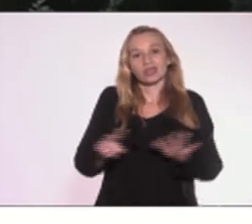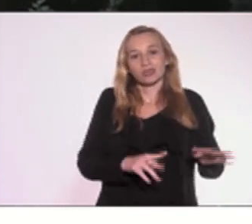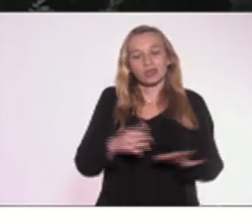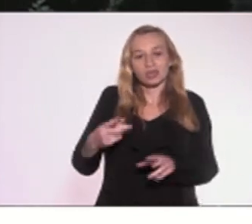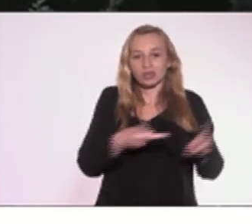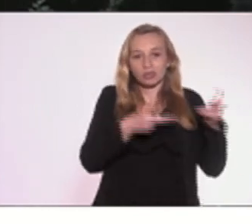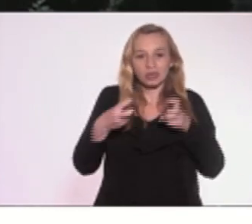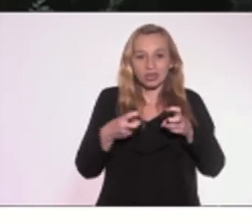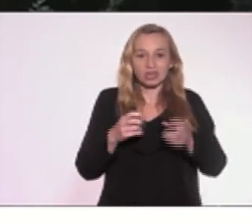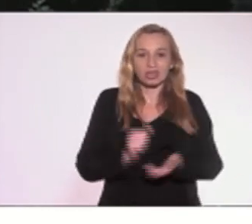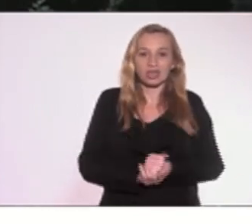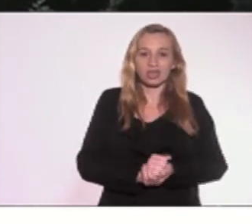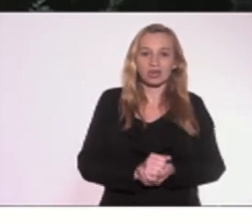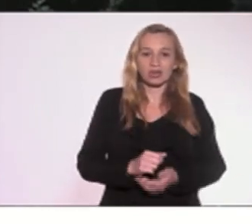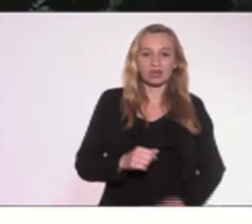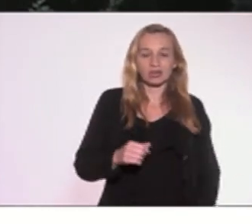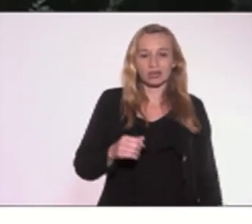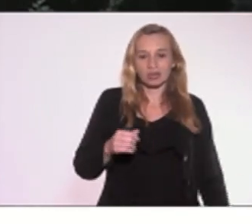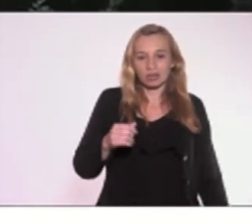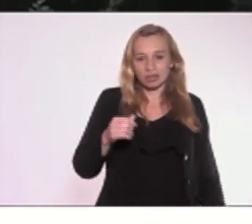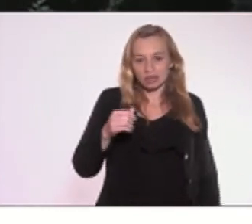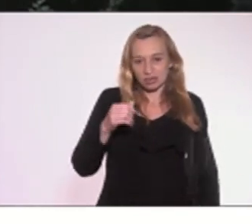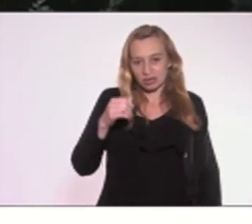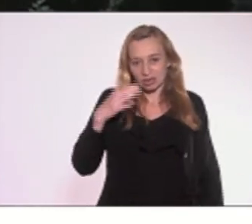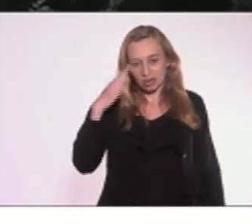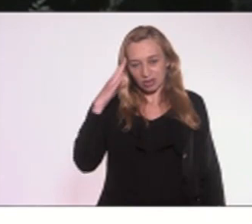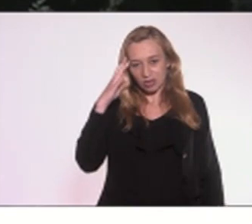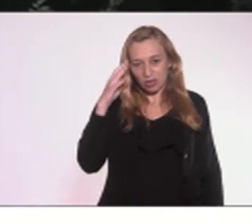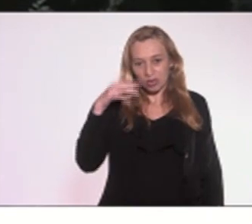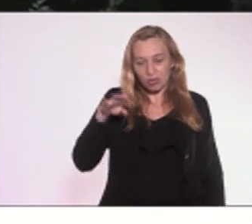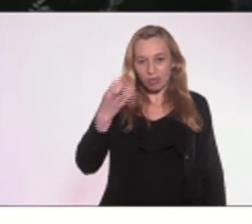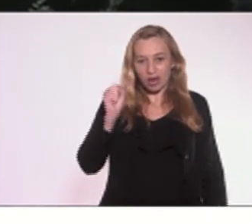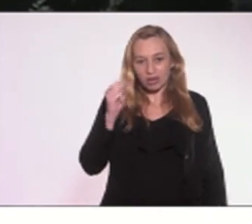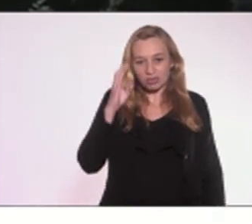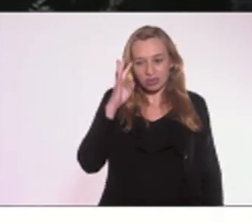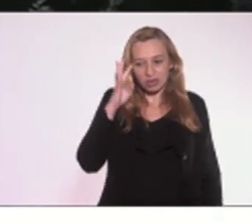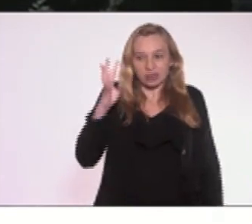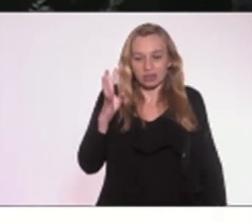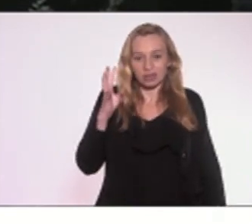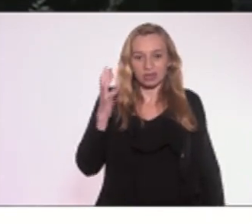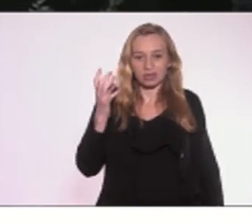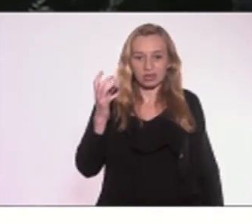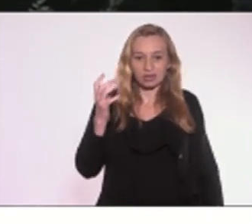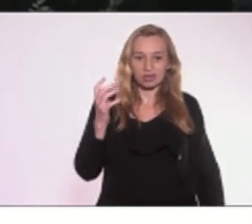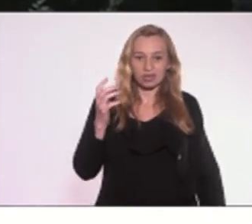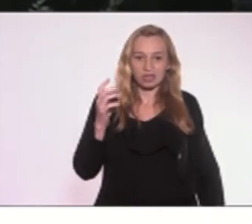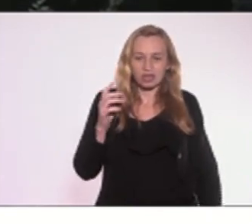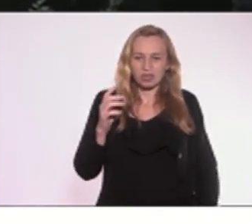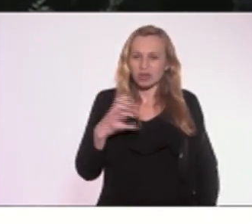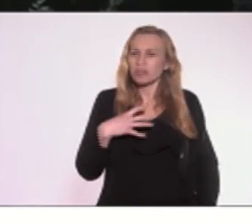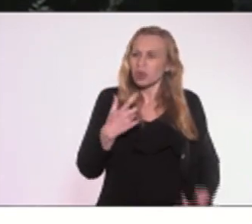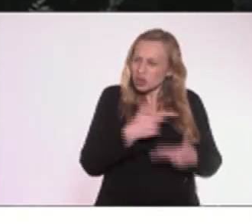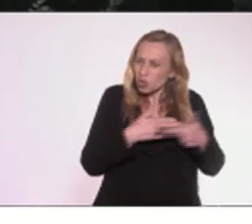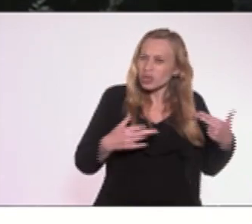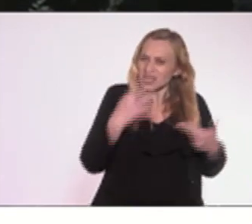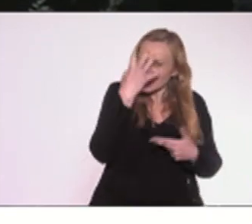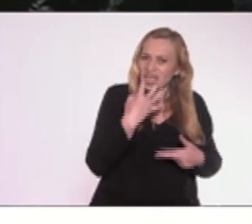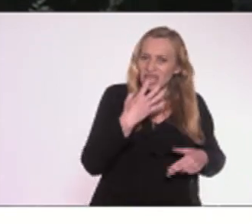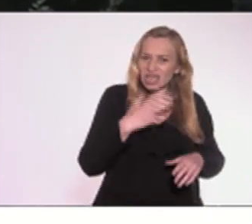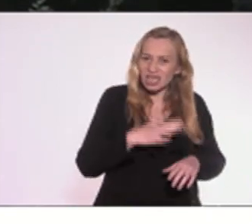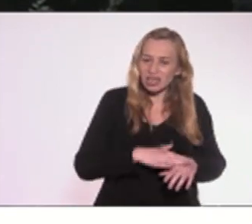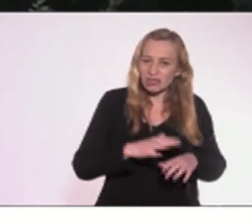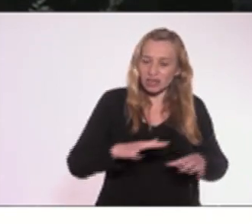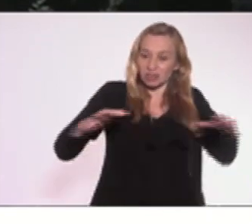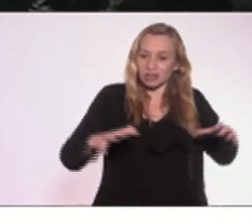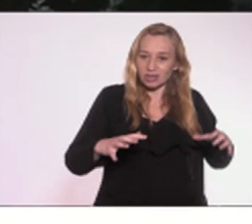do nada, eu estou olhando para ele, ele faz assim, bota a mão, só eu sei, ele começa a brincar. Do nada, a coisa pode ser a mais séria do mundo, que ele fica com